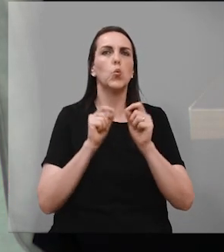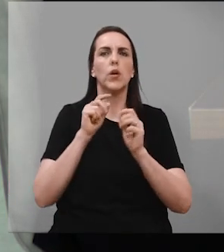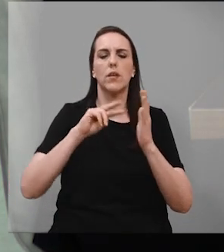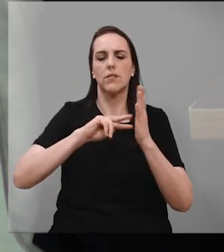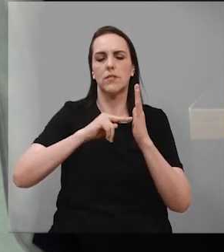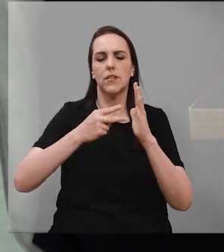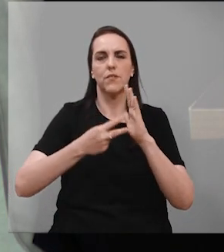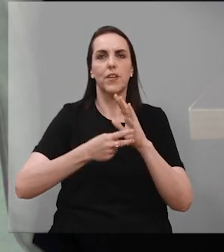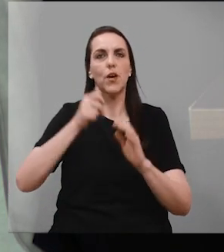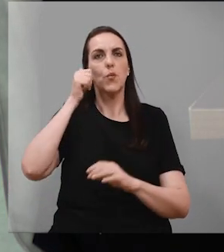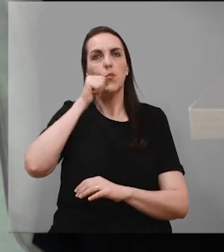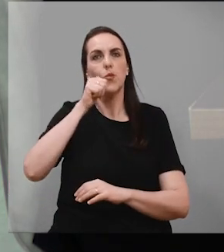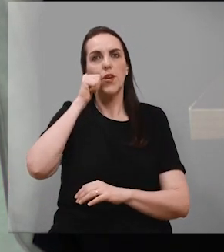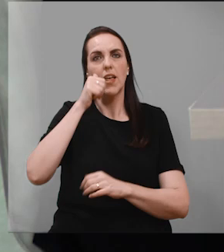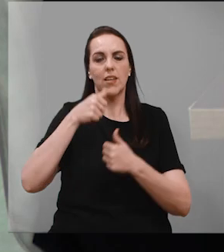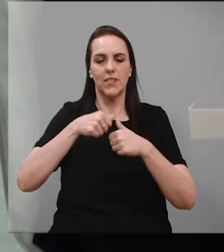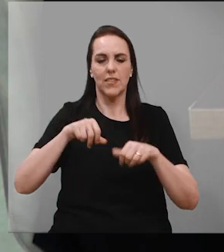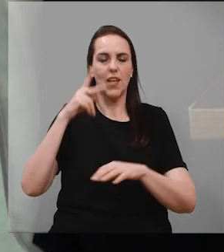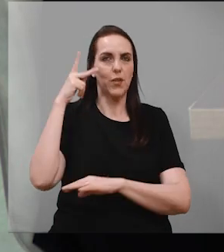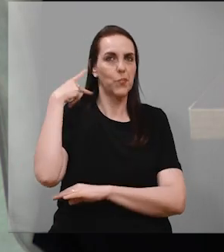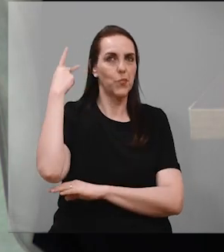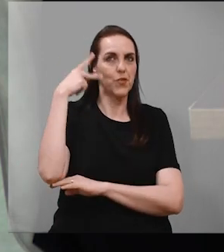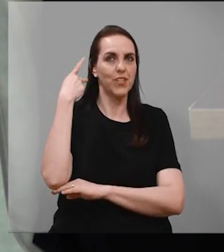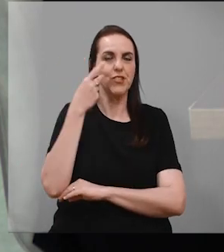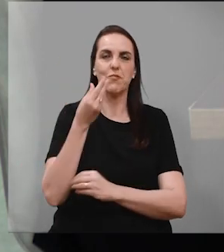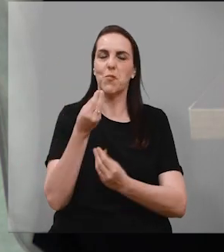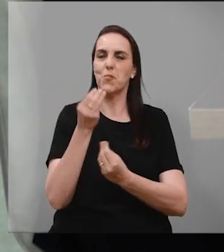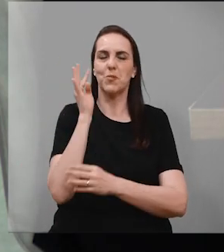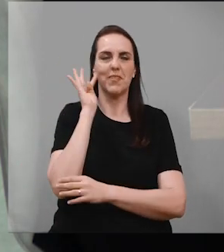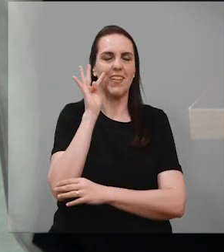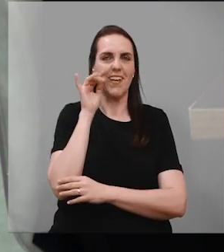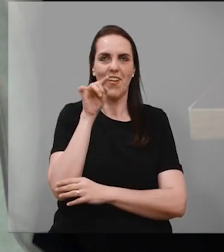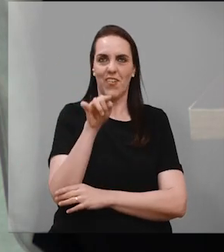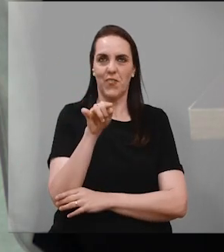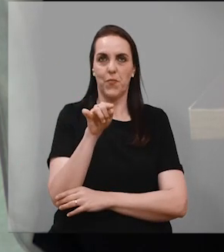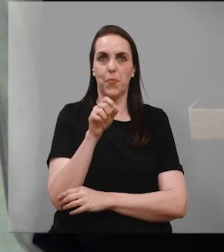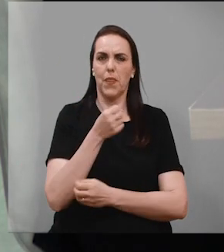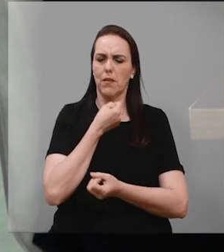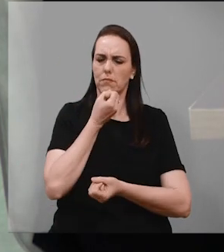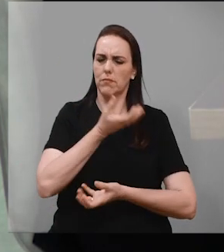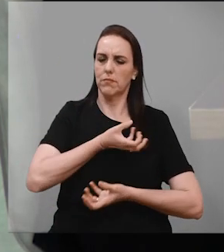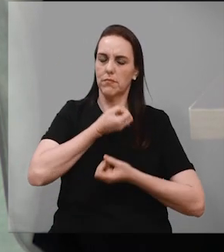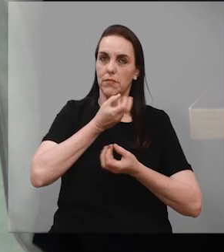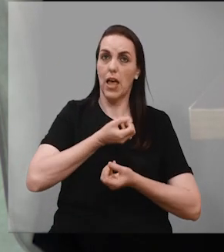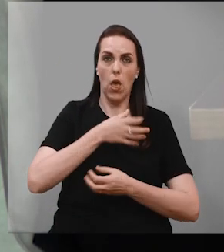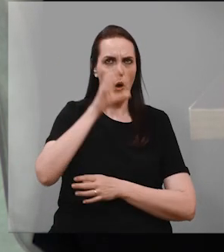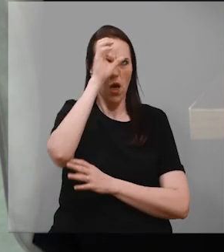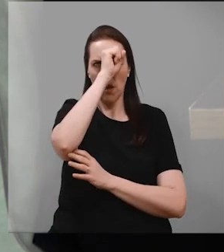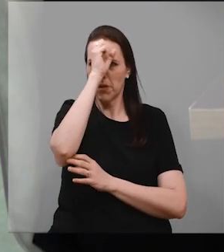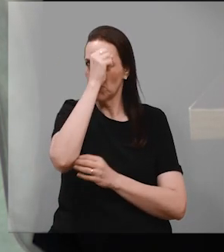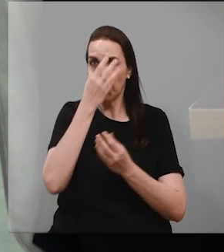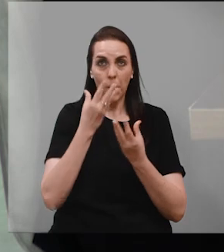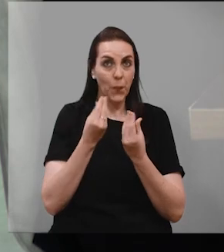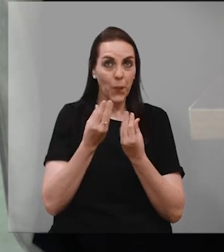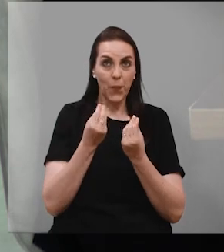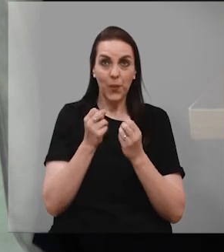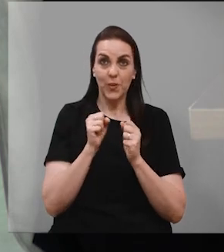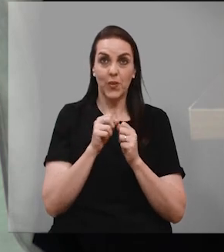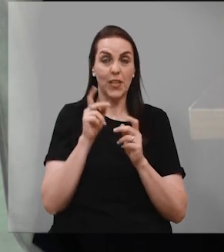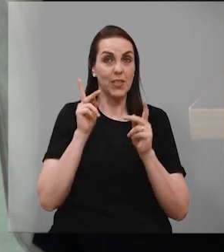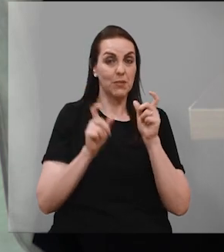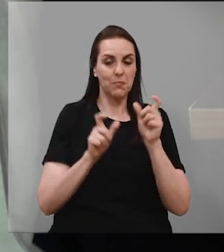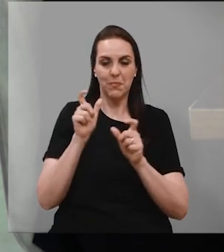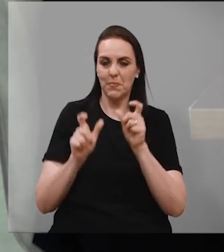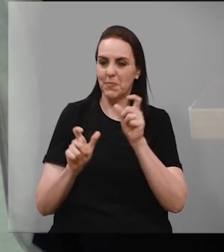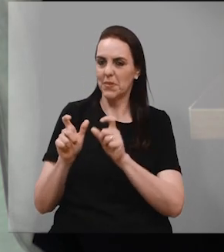que significa a mulher estar na política. Foi bem bacana, assim, a fala delas, eu aprendi um monte, e o